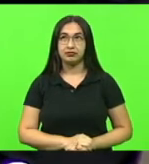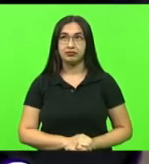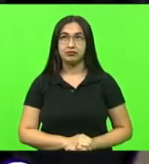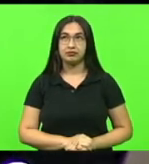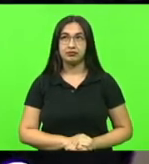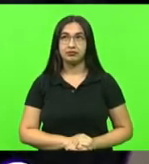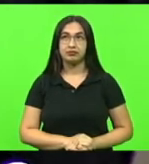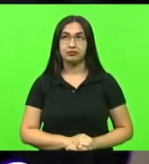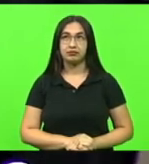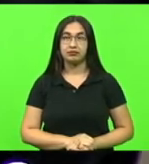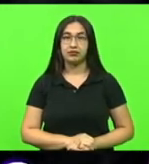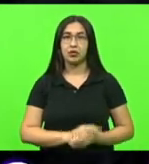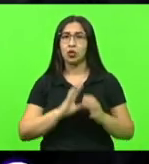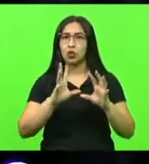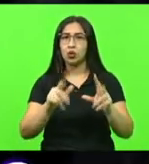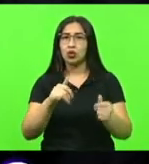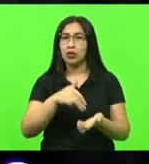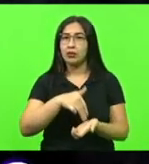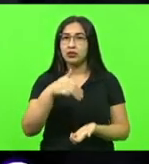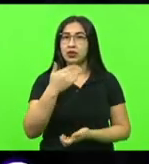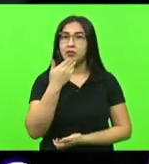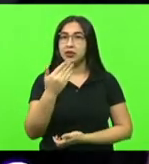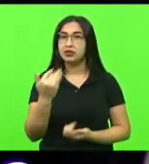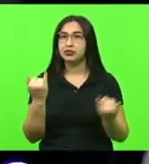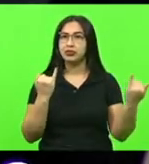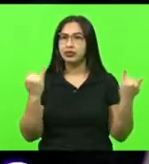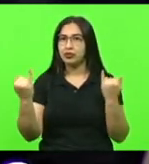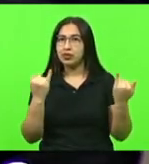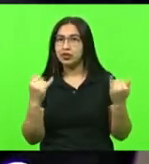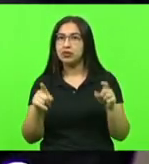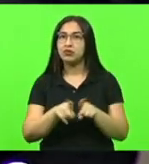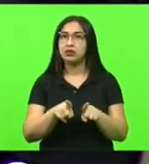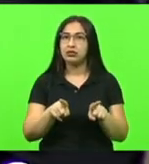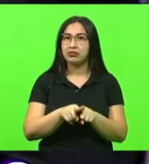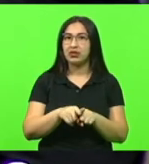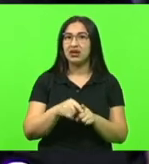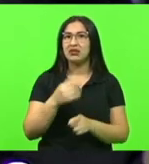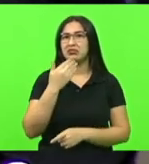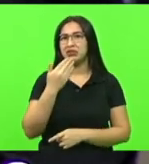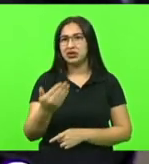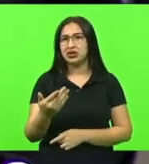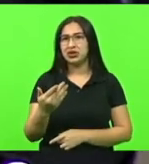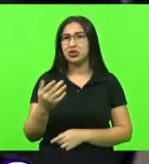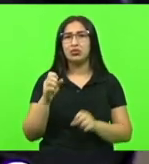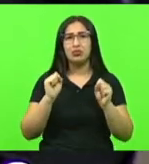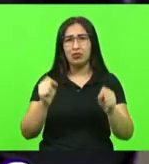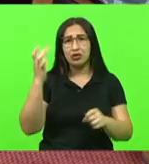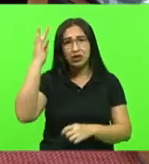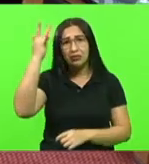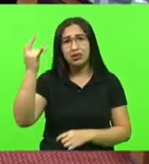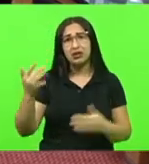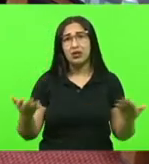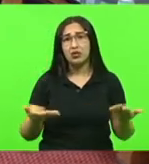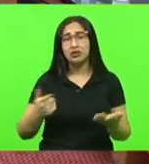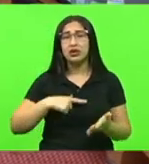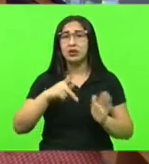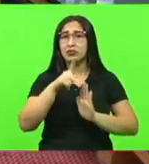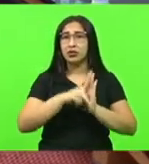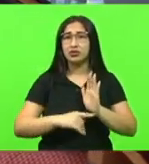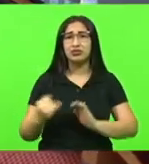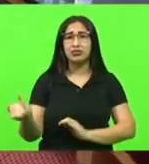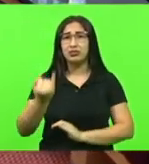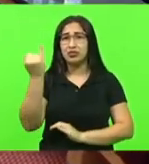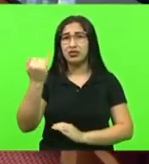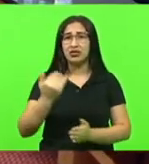Questão de ordem, deputado As minhas moções, pedido de informação, requerimento, pode ficar tudo para amanhã. A gente tem projeto importante para votar. Então, se puder dar